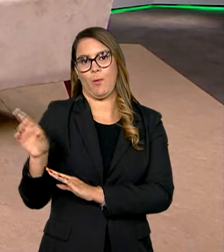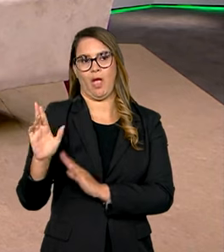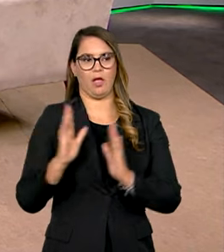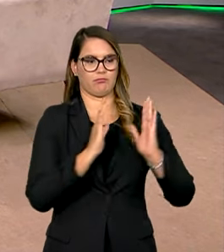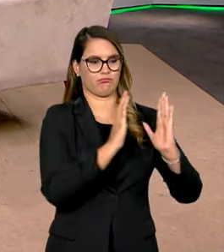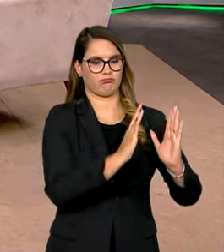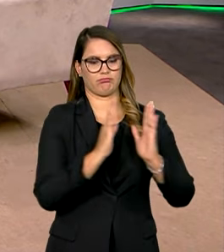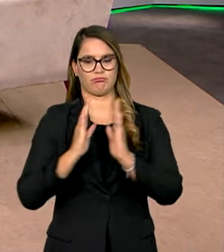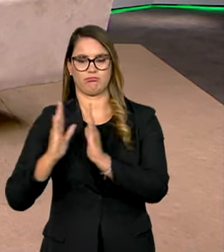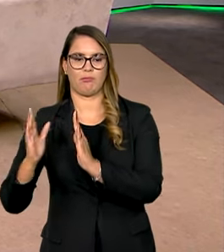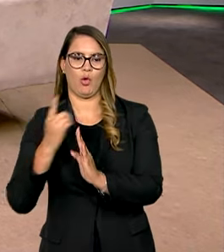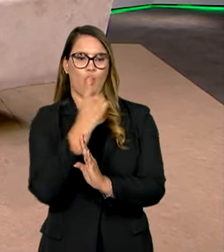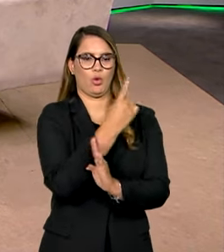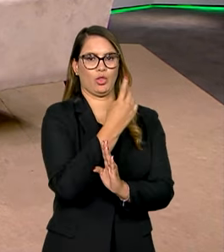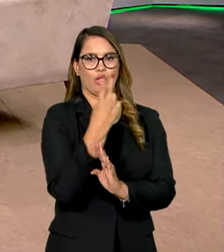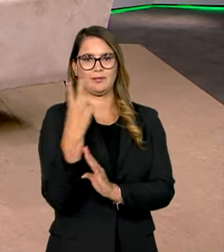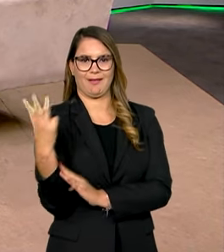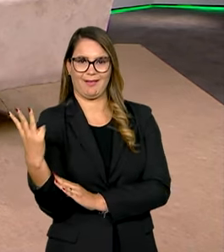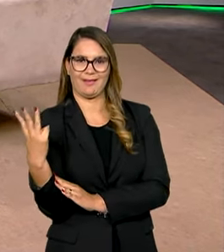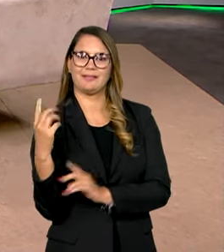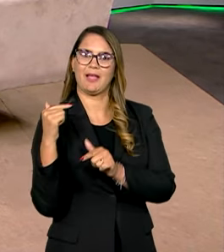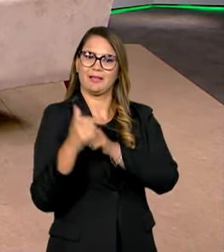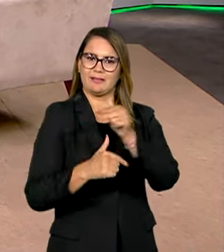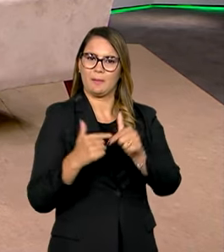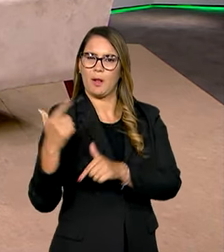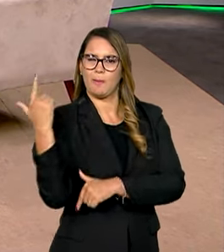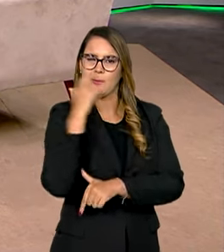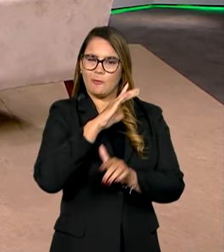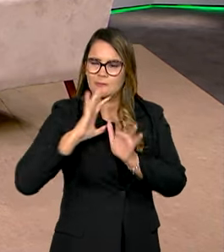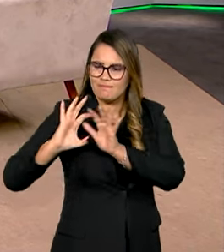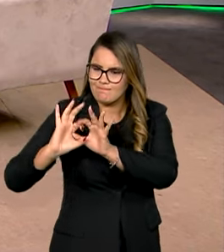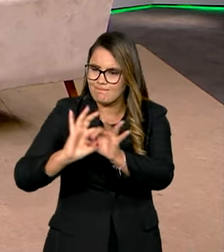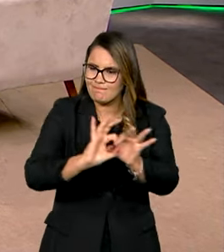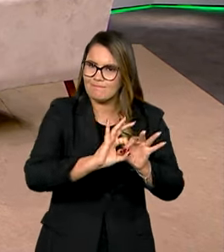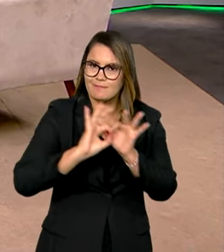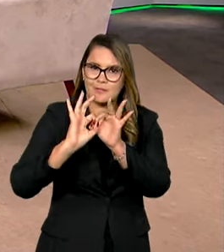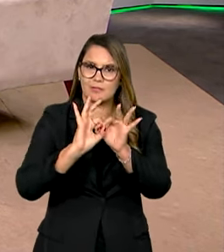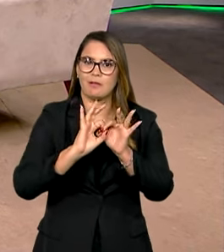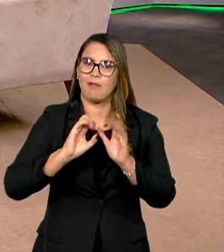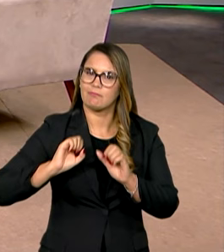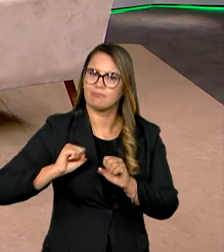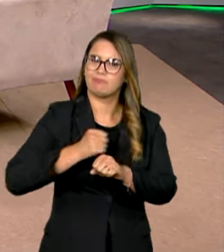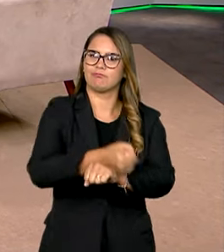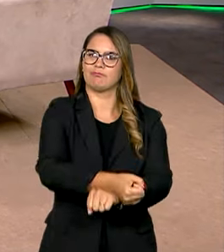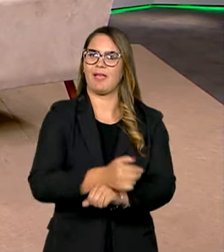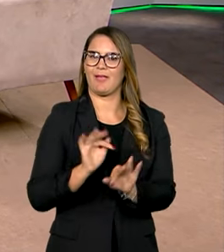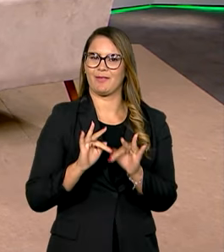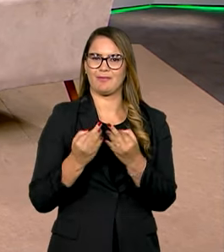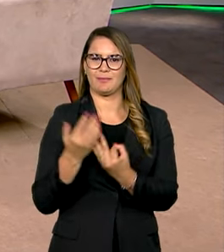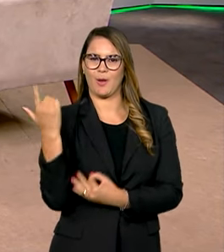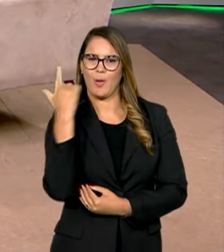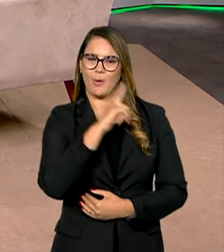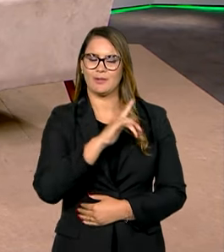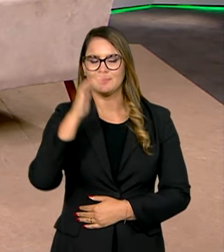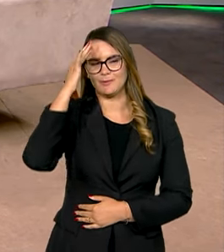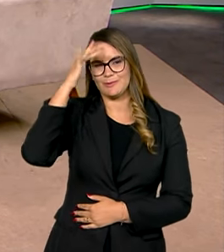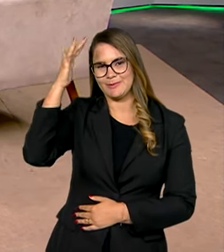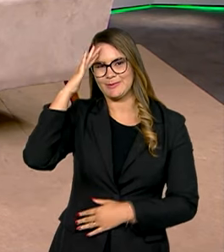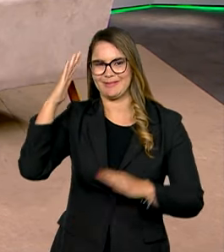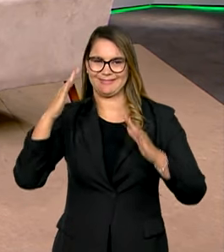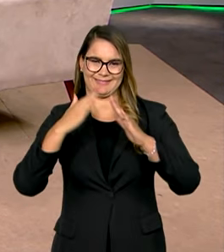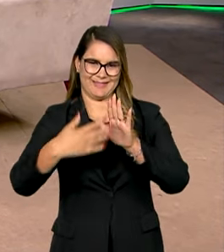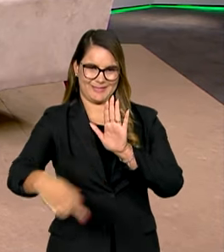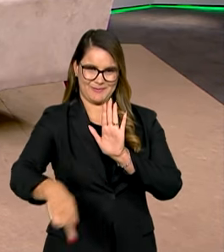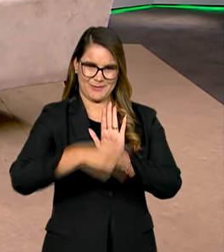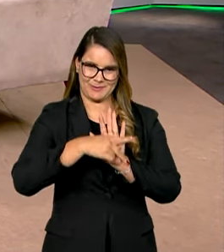estamos trabalhando isso para que a gente possa unir os esforços e, com isso, facilitar para que mais famílias tenham acesso ao sonho da casa própria. Muito bom.